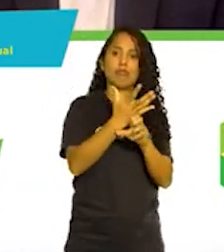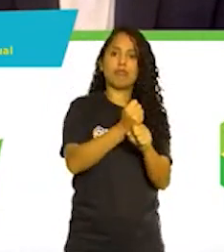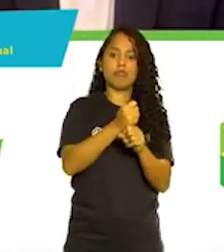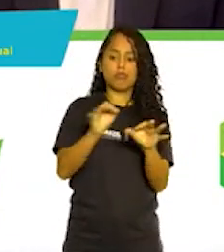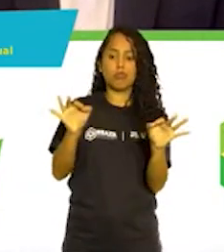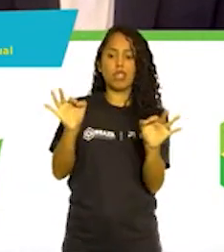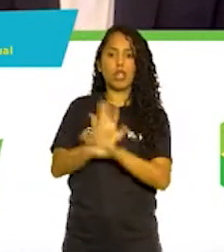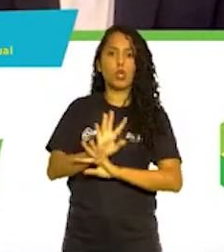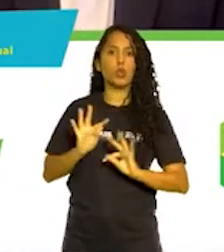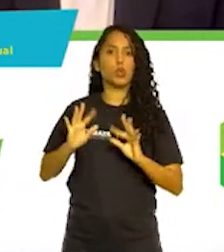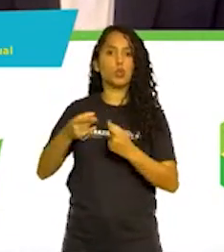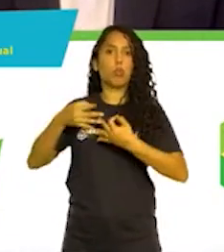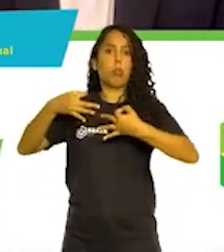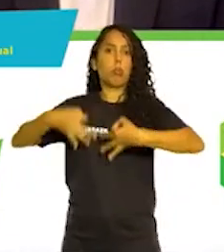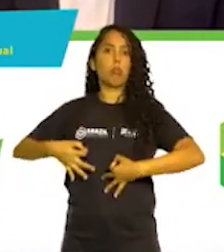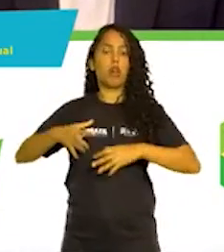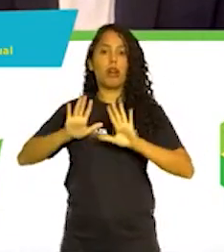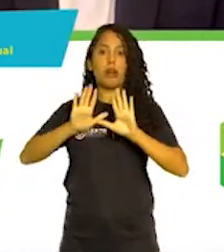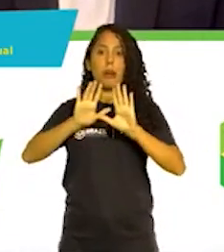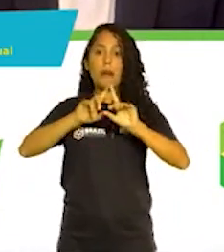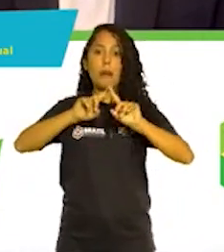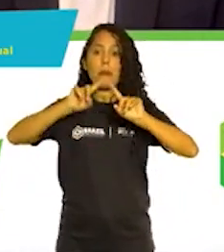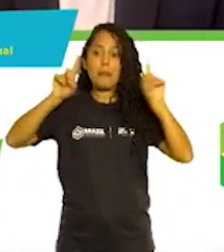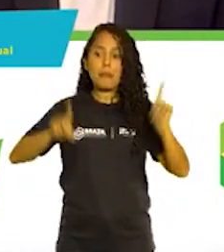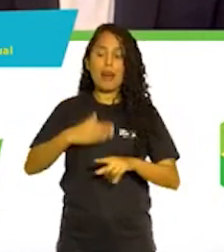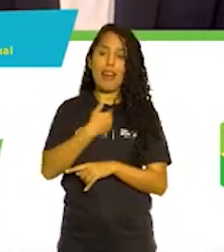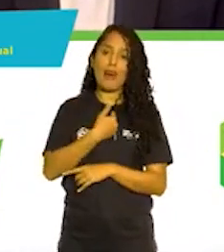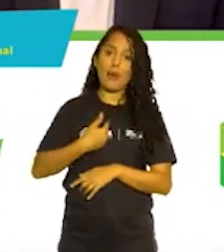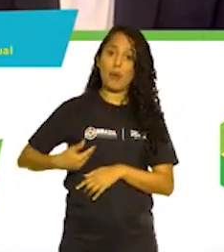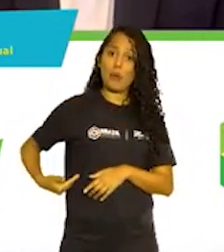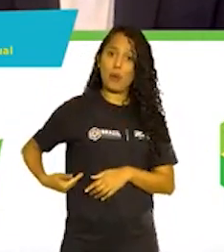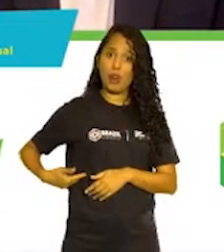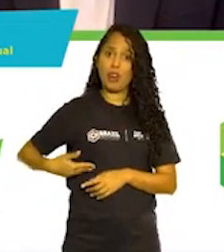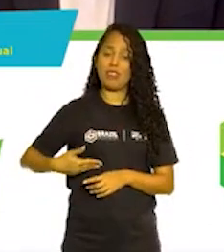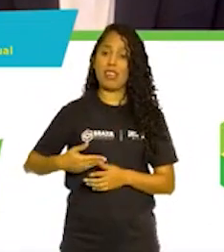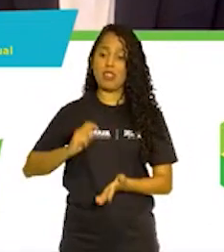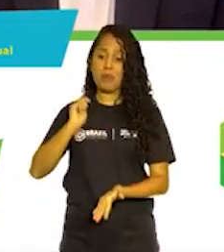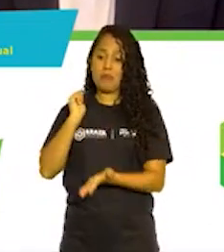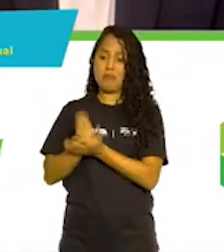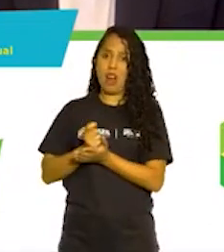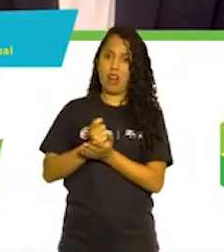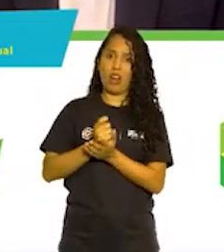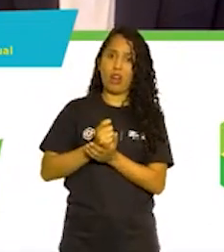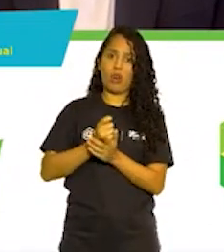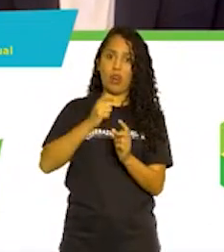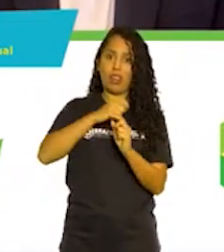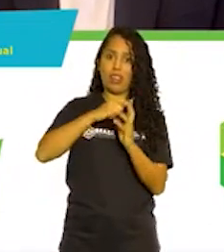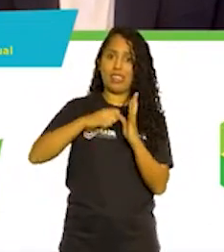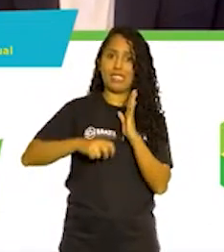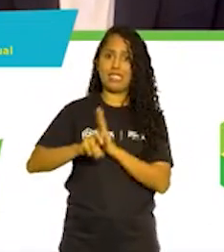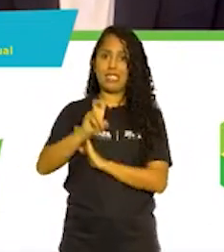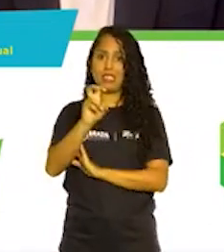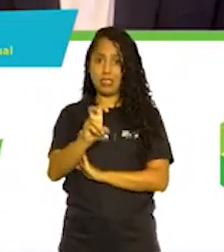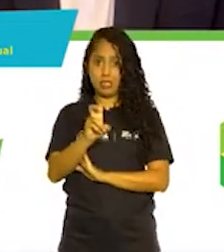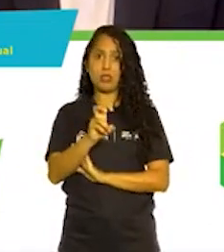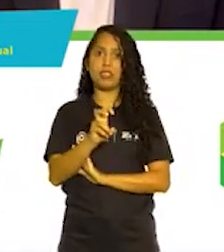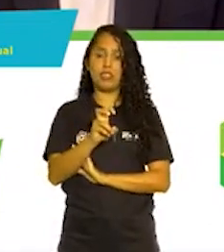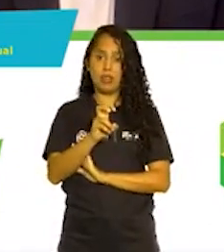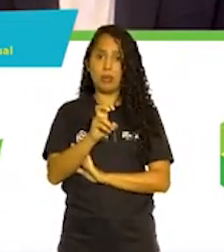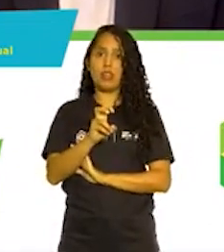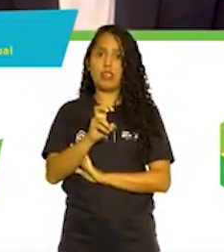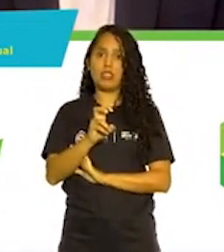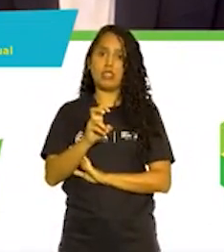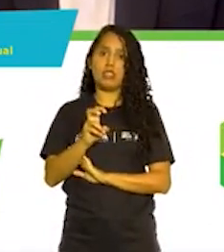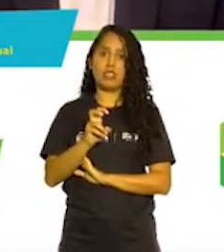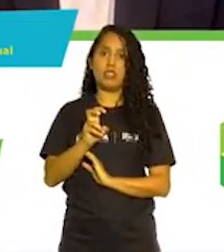A conta fechou, está tudo direitinho. Mas foi um governo que foi capaz de pagar por 5 meses R$600, aí o PB está aí, me diga